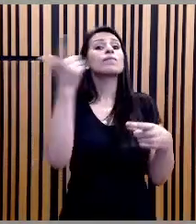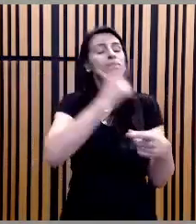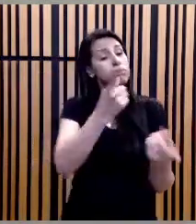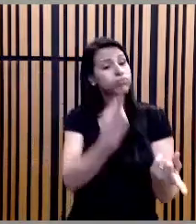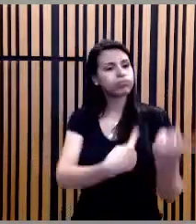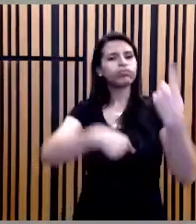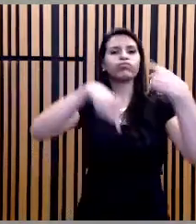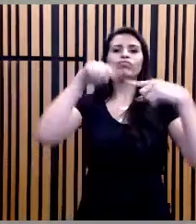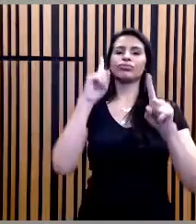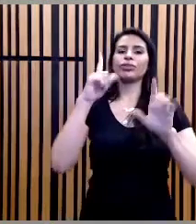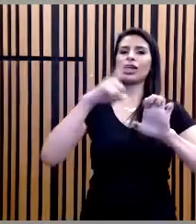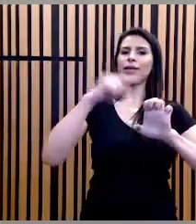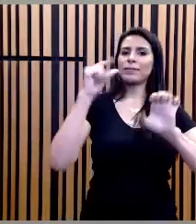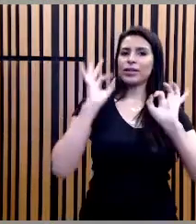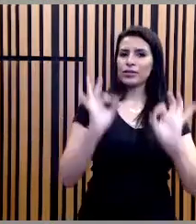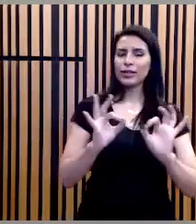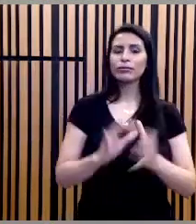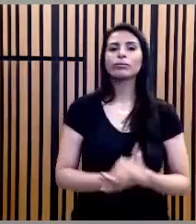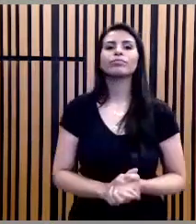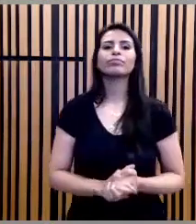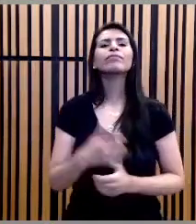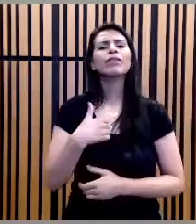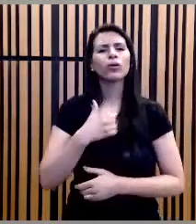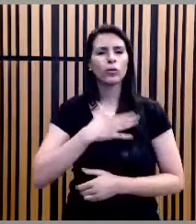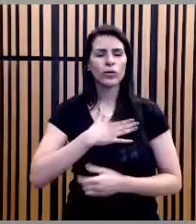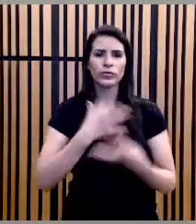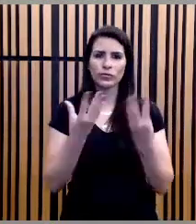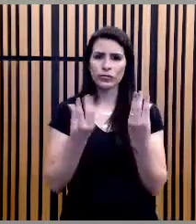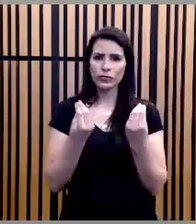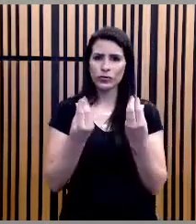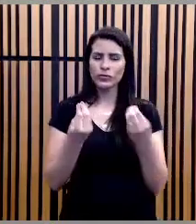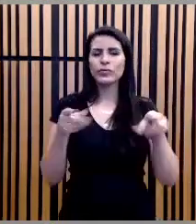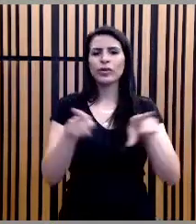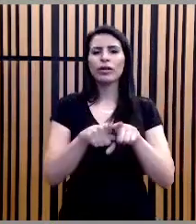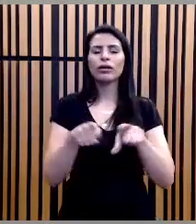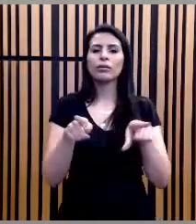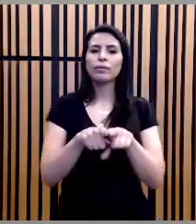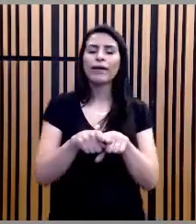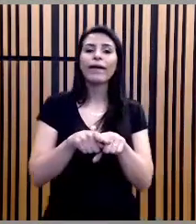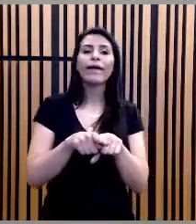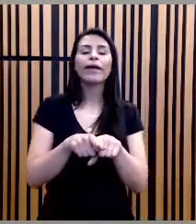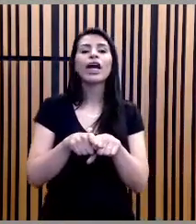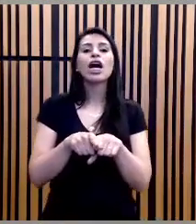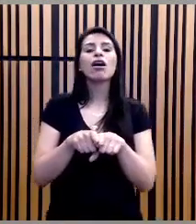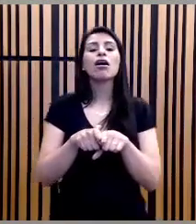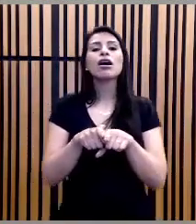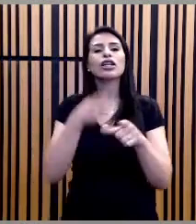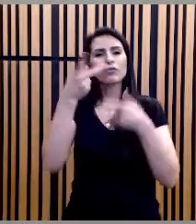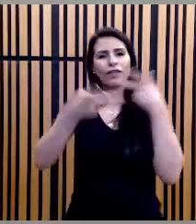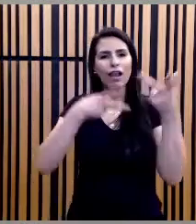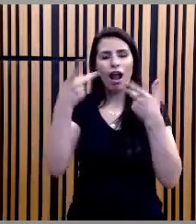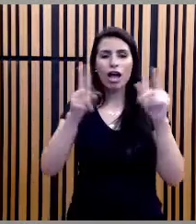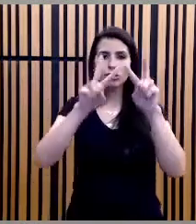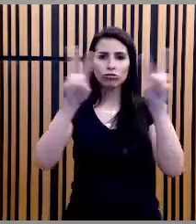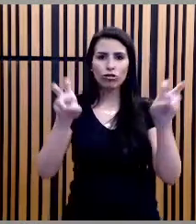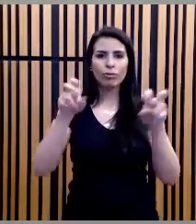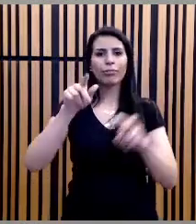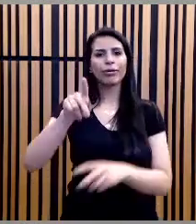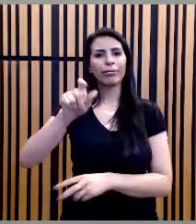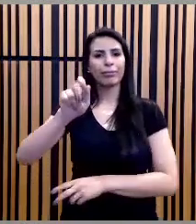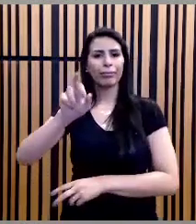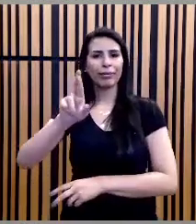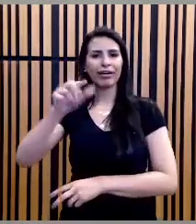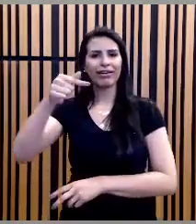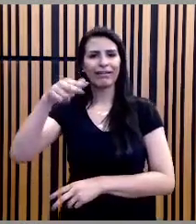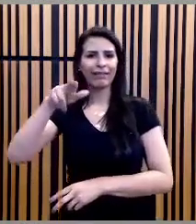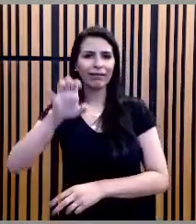né? E eu gosto muito, pessoal, de trazer aí para vocês o parque e a incubadora, para vocês